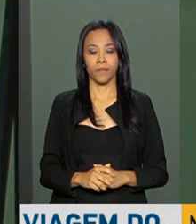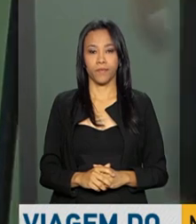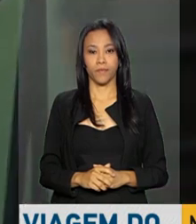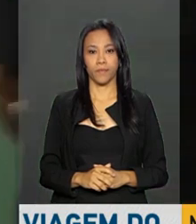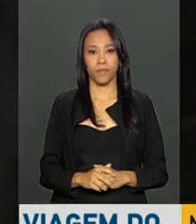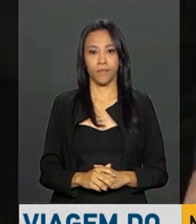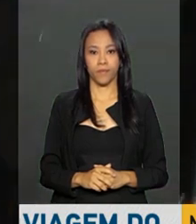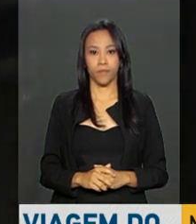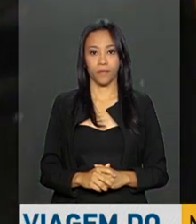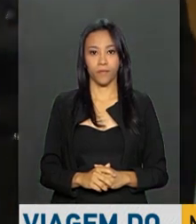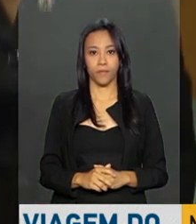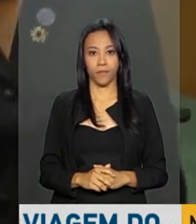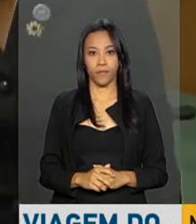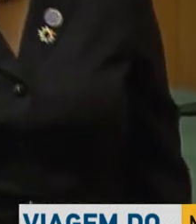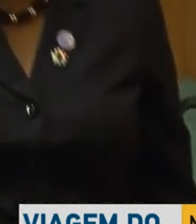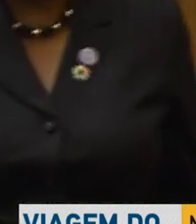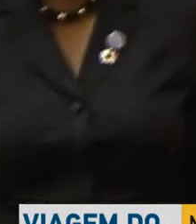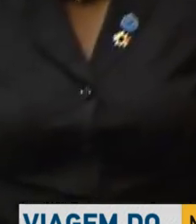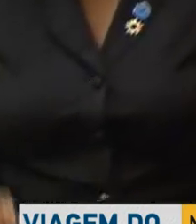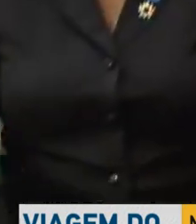assembly.